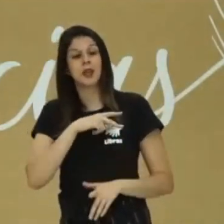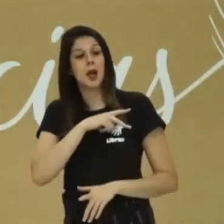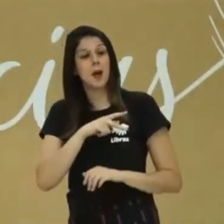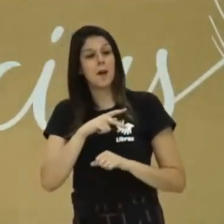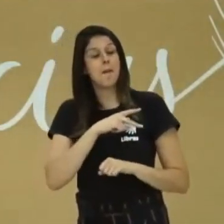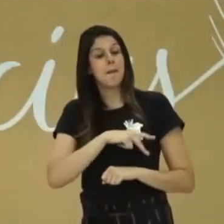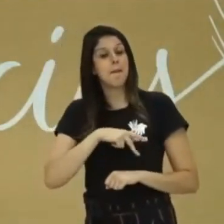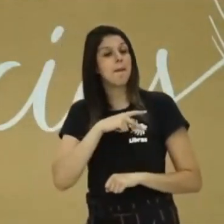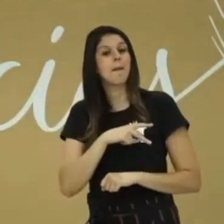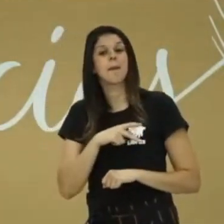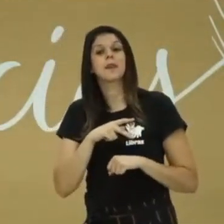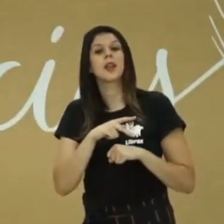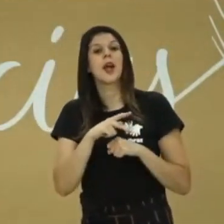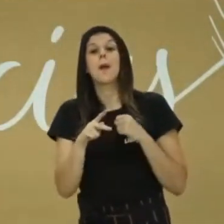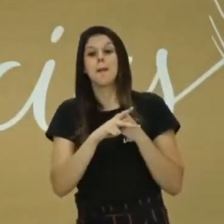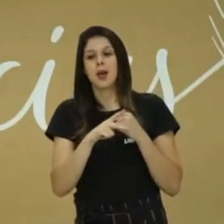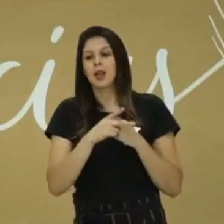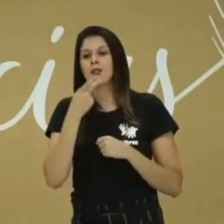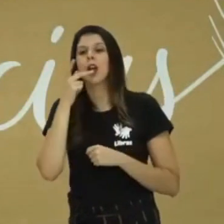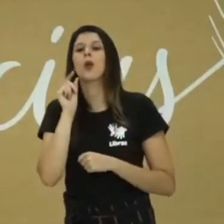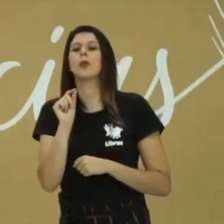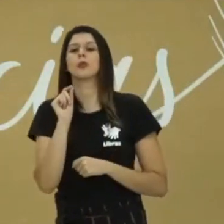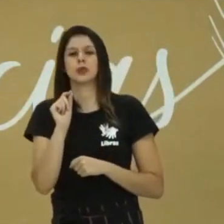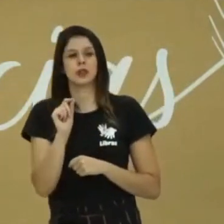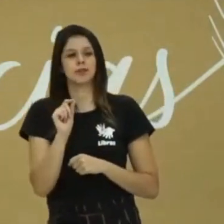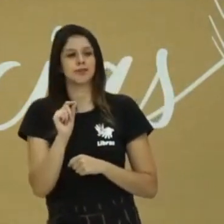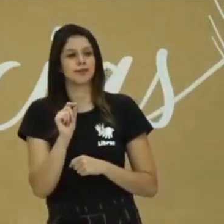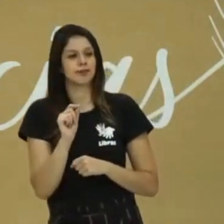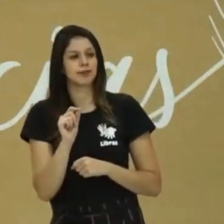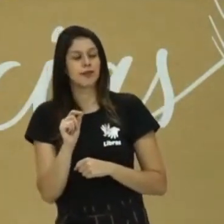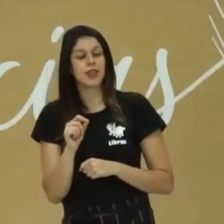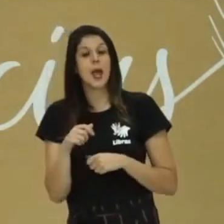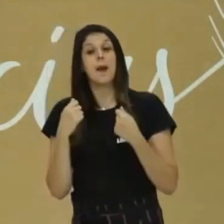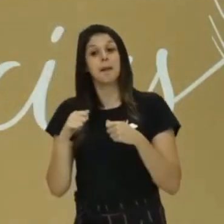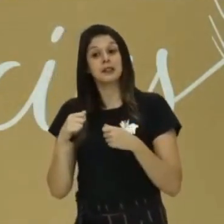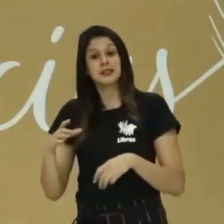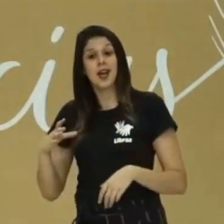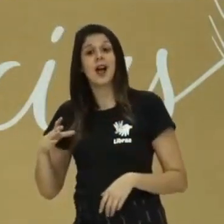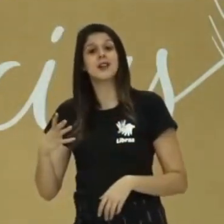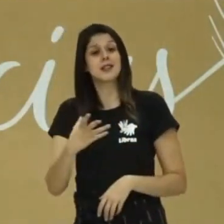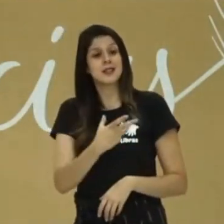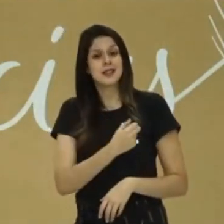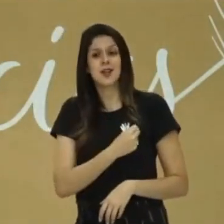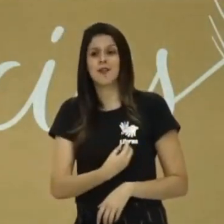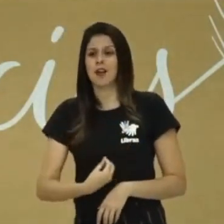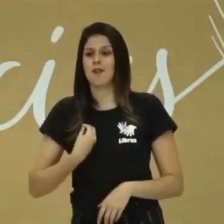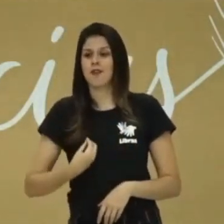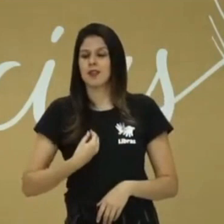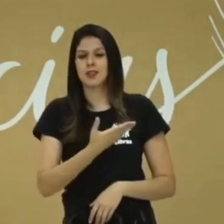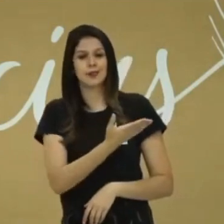Espírito Santo evangelizou aquele povo no dia de Pentecostes dizendo salvai-vos desta geração perversa